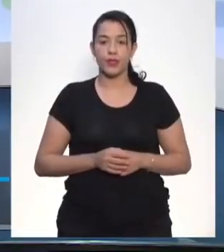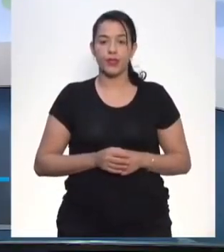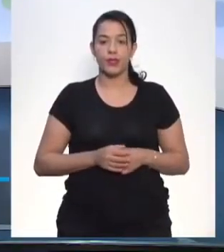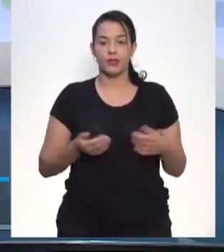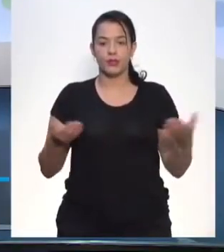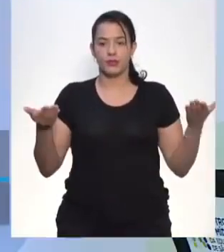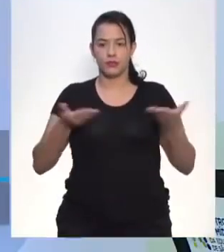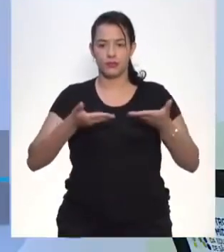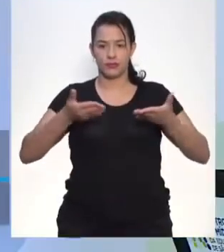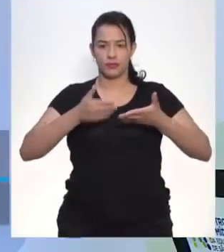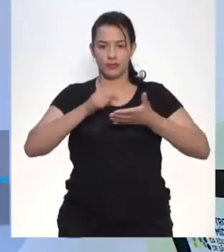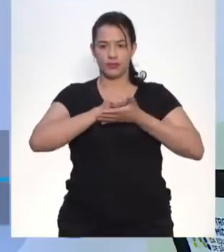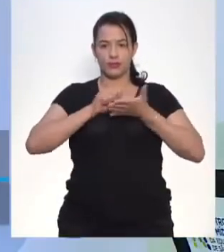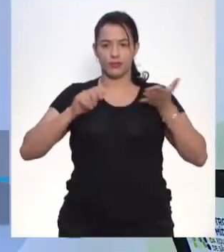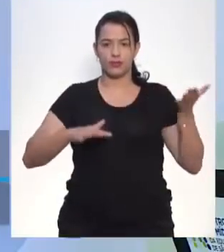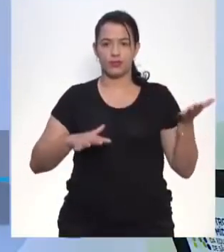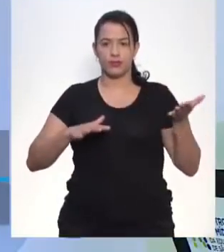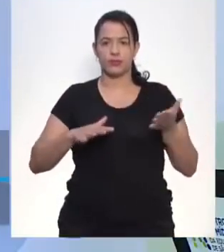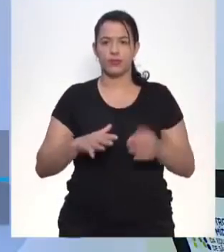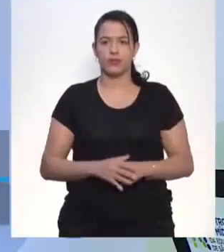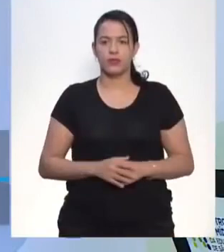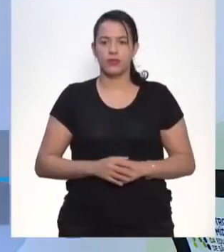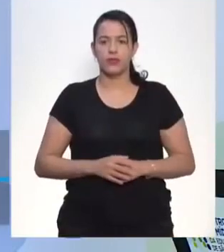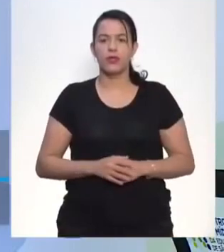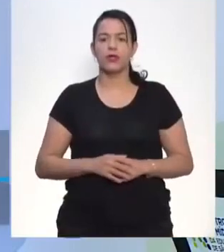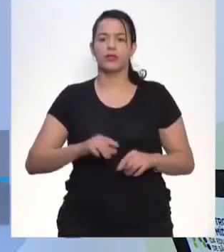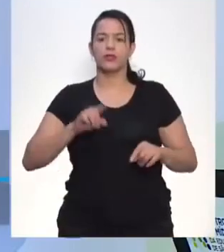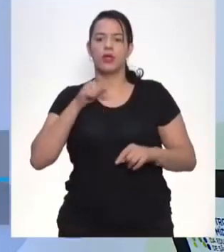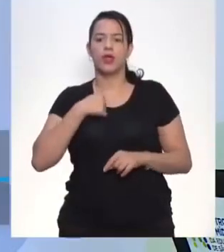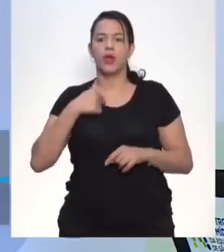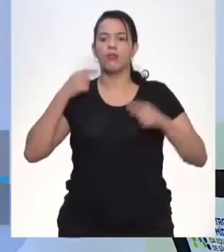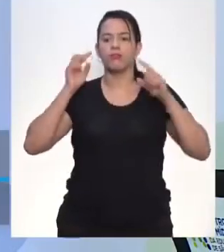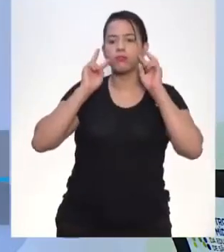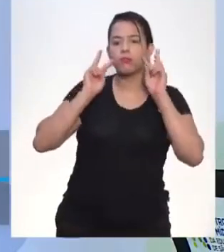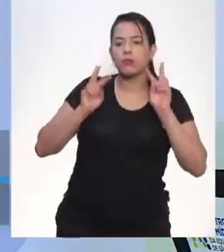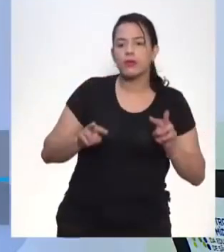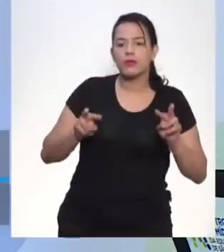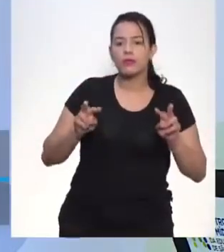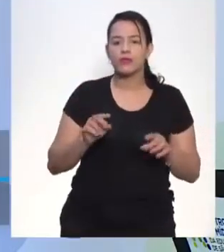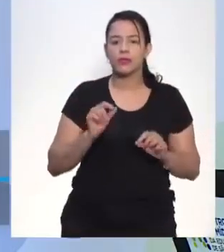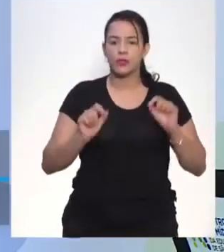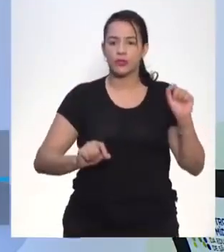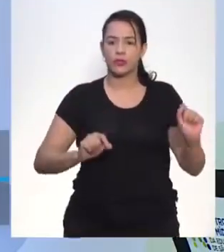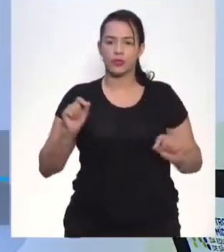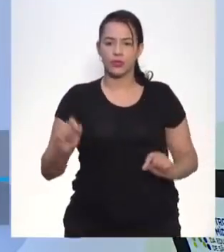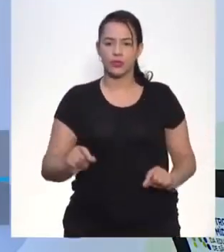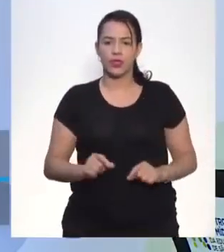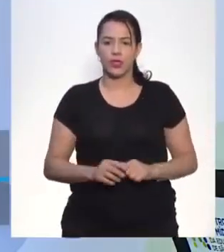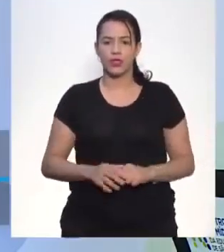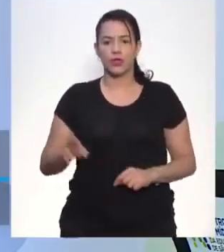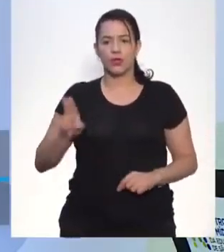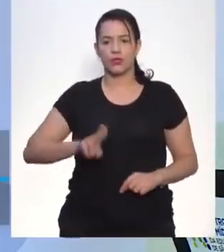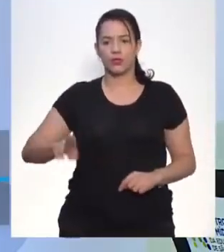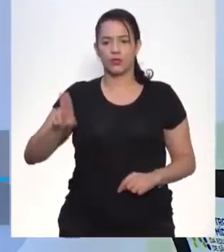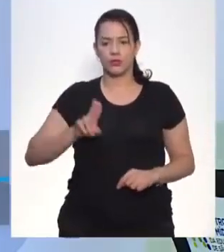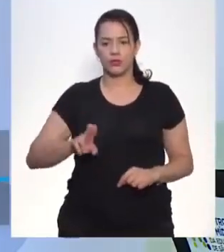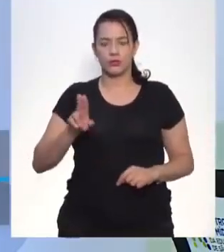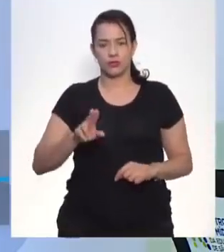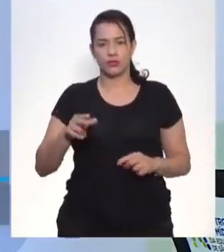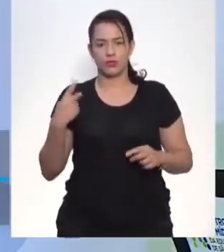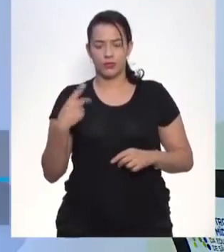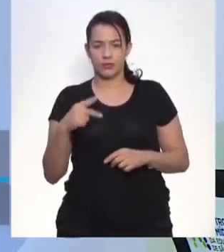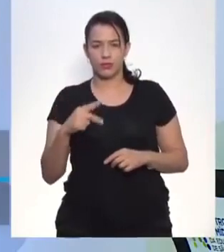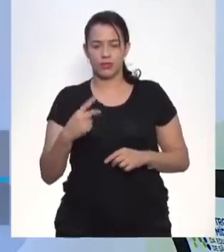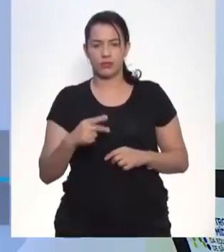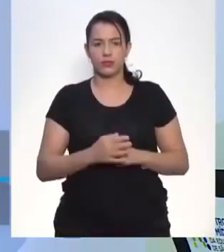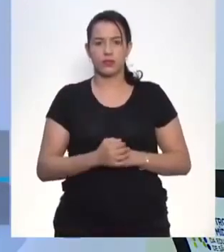Nesse exercício, né, Tony, nesse exercício específico, eu estou vendo a periodicidade, né, foi o termo que você usou, que você até